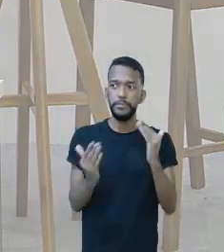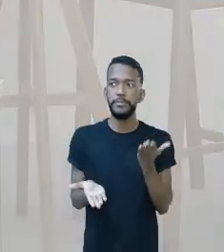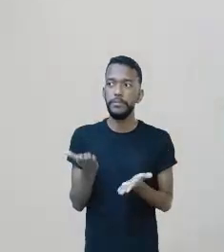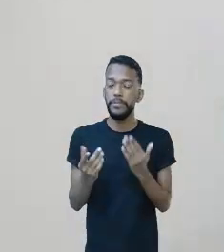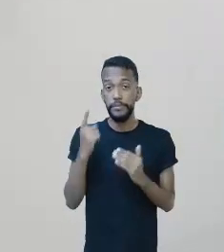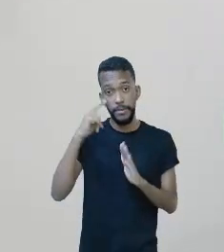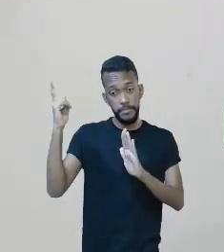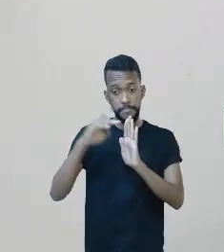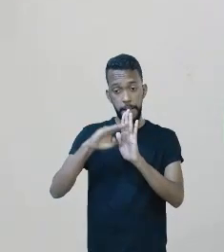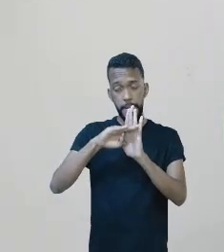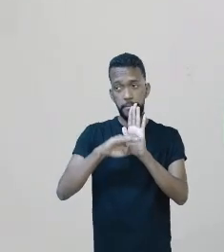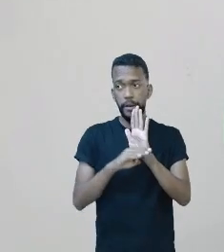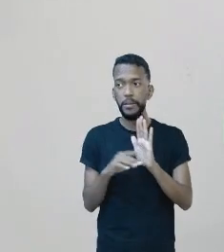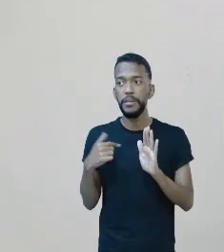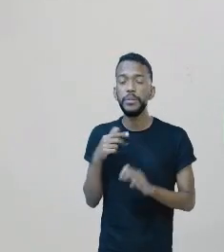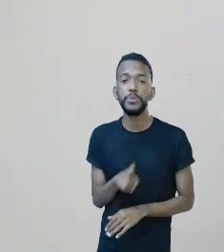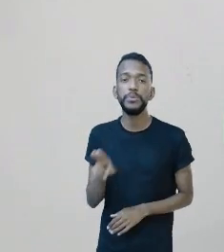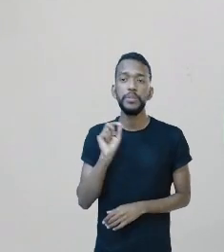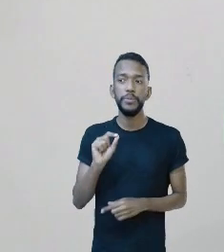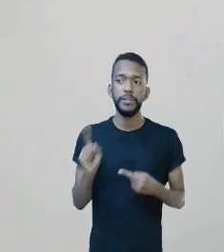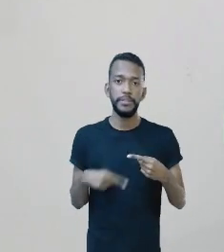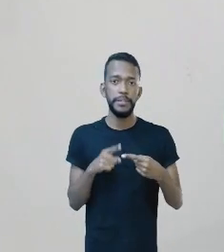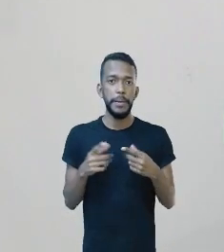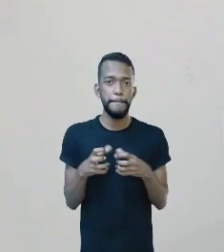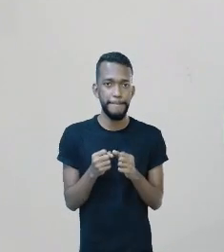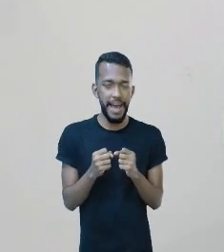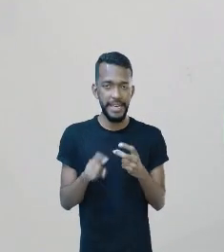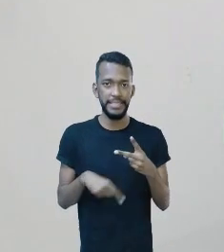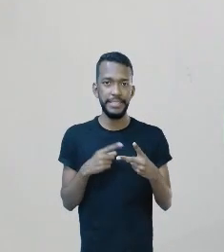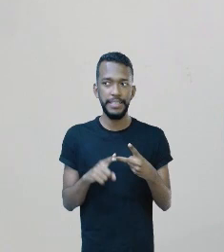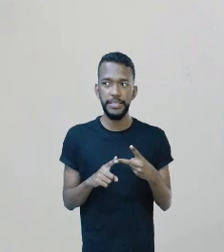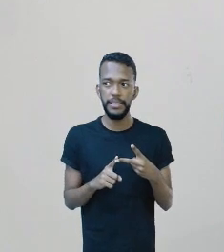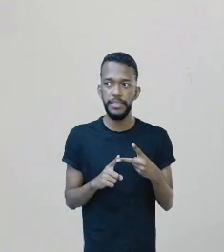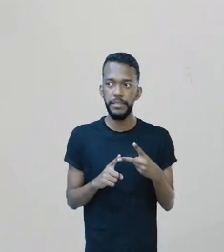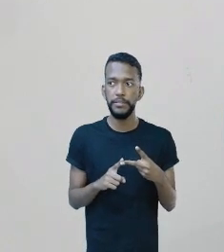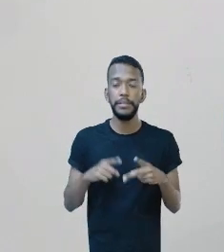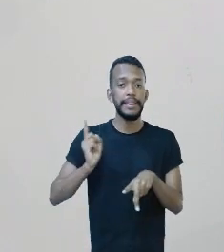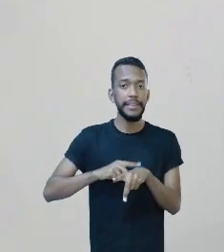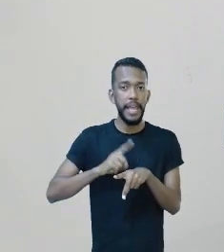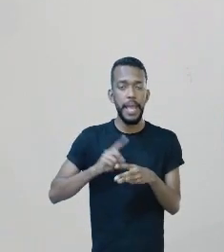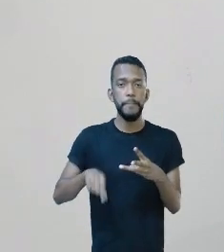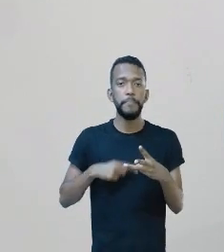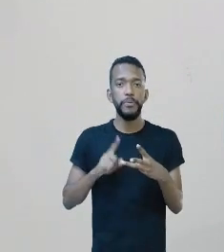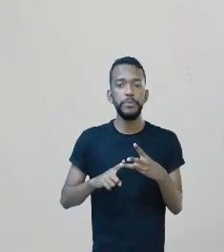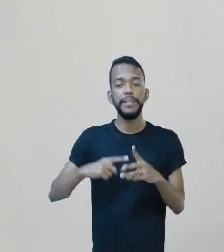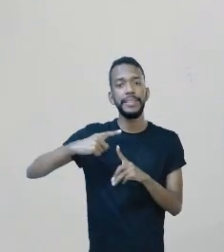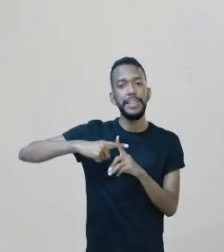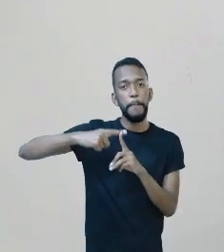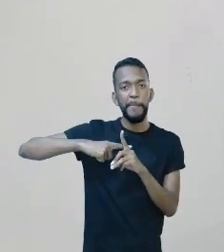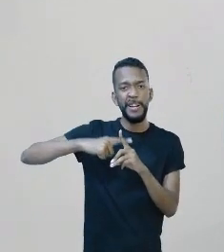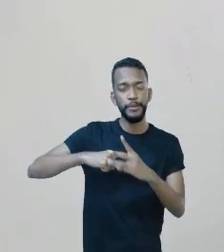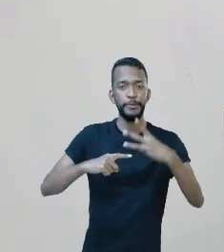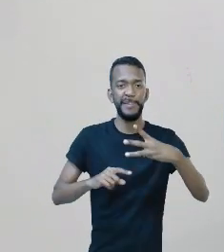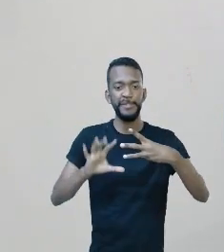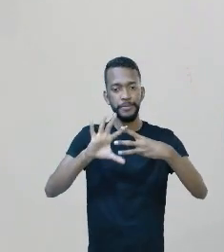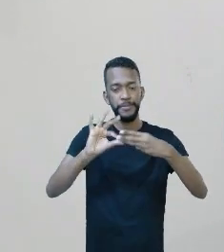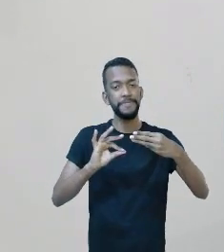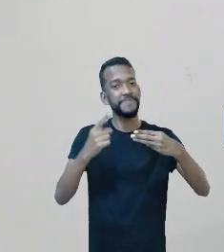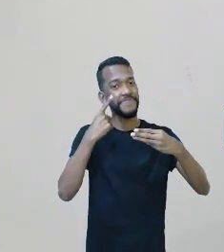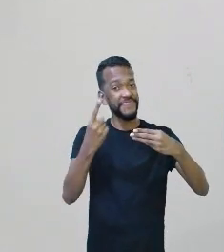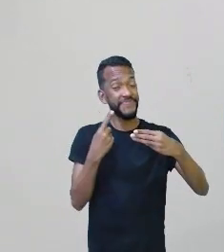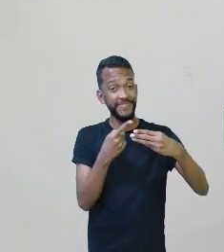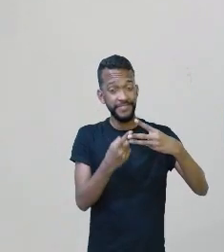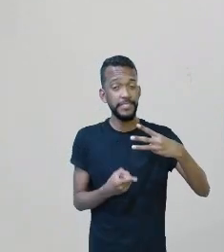nessa receita aqui, eu utilizei massa, tempo, temperatura. Vê